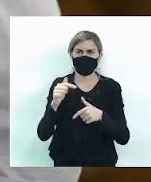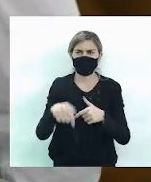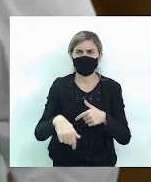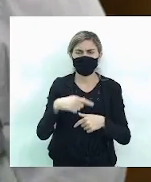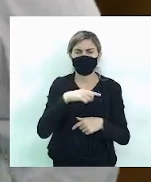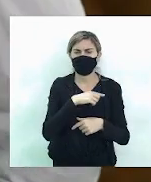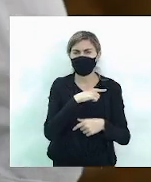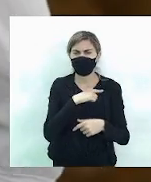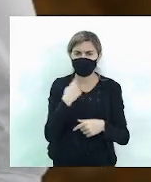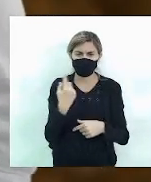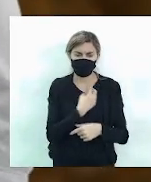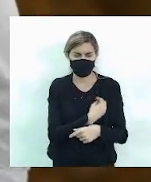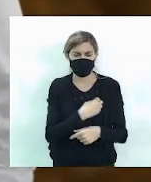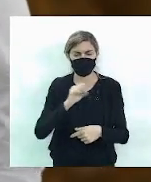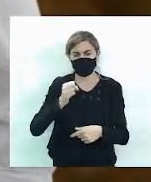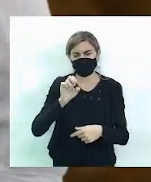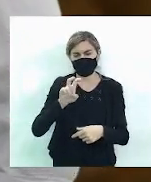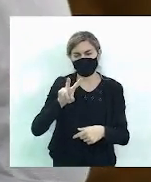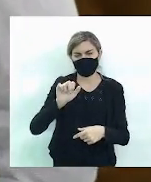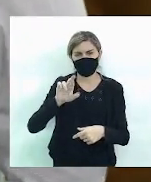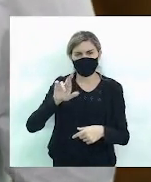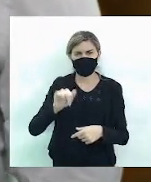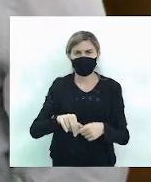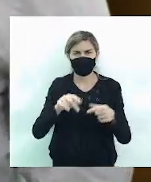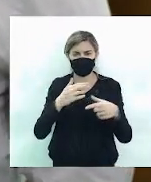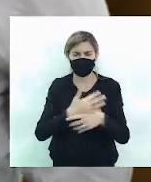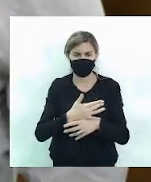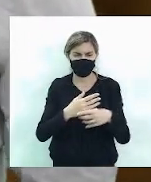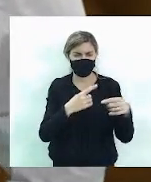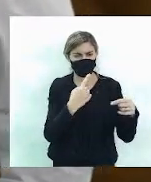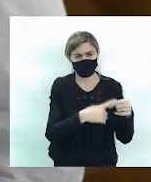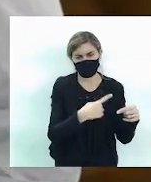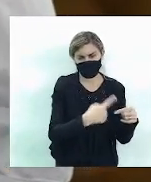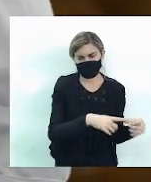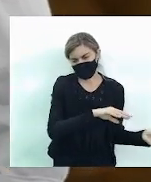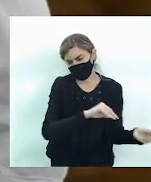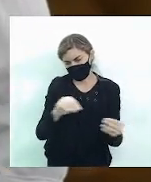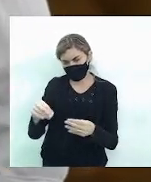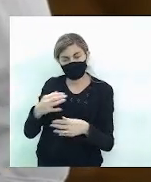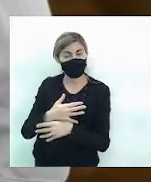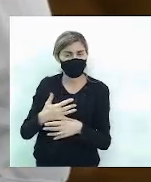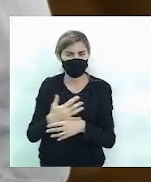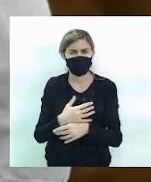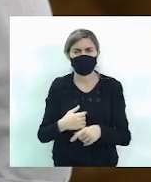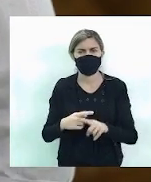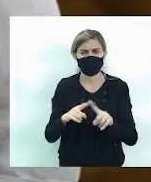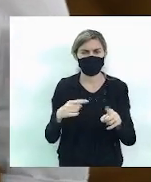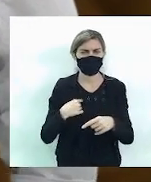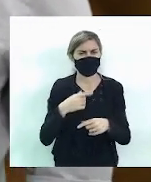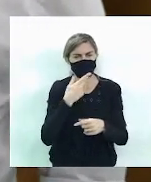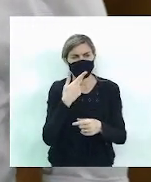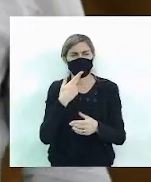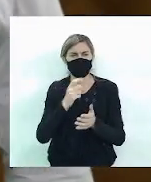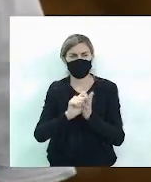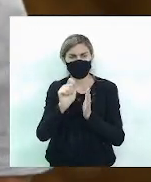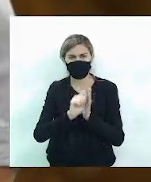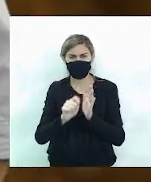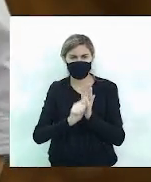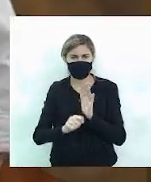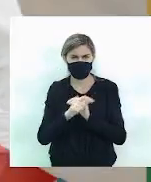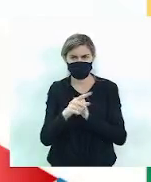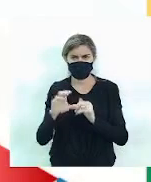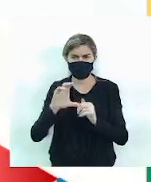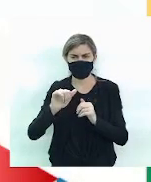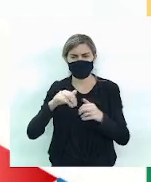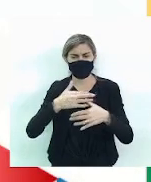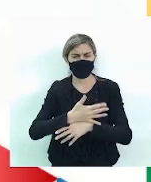Morte e Vida Severina, que mostra isso, essa questão do interior para a cidade grande. Mas qual é o nome da composição que nós temos na tela?